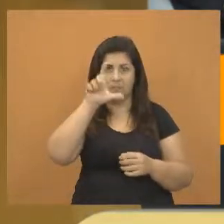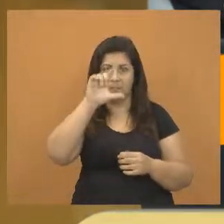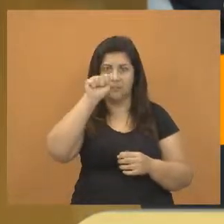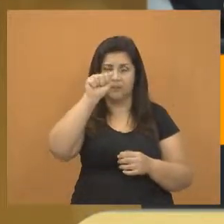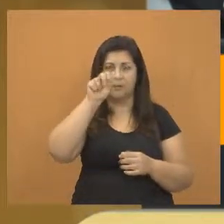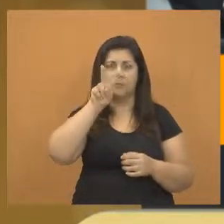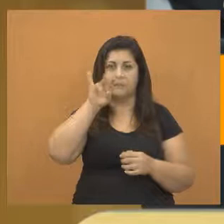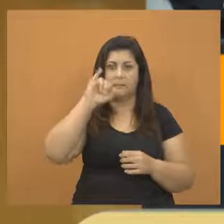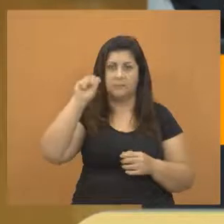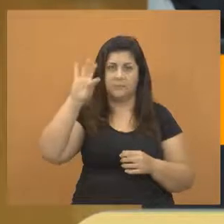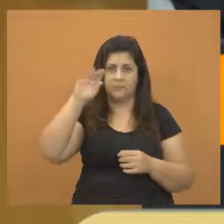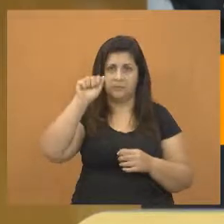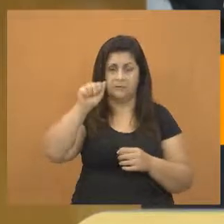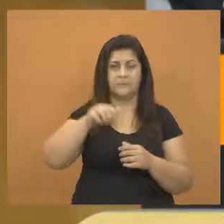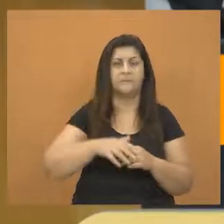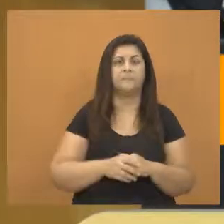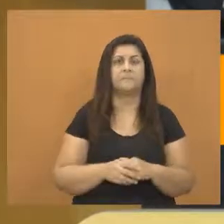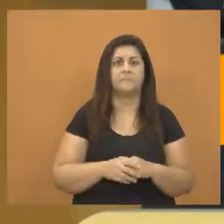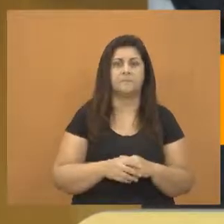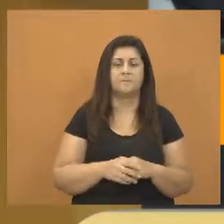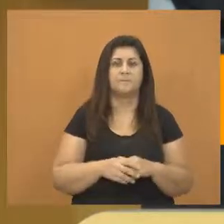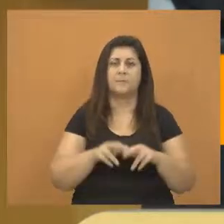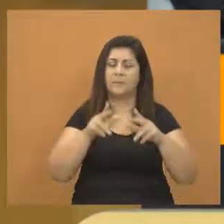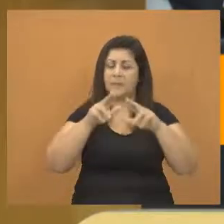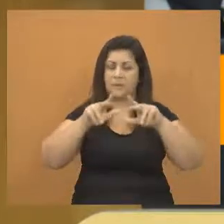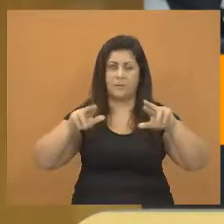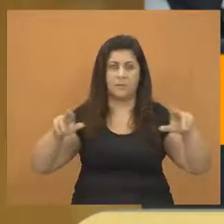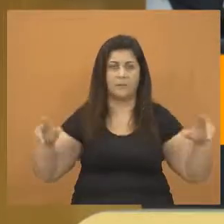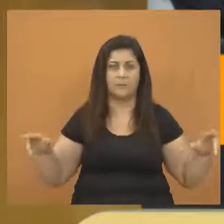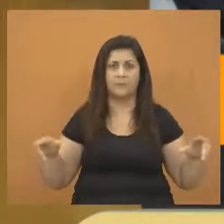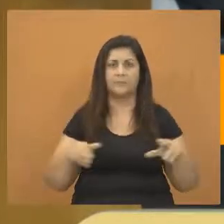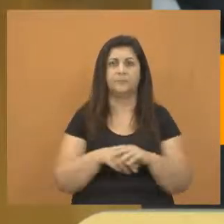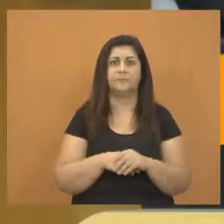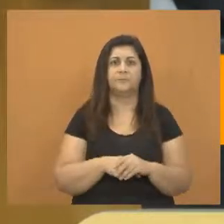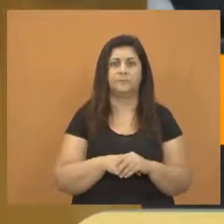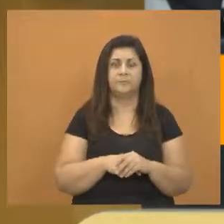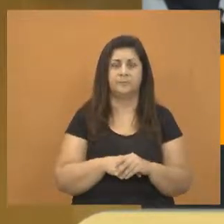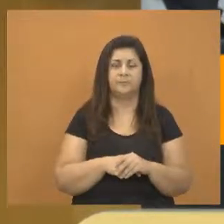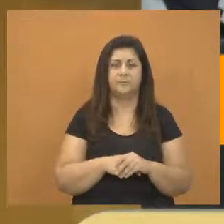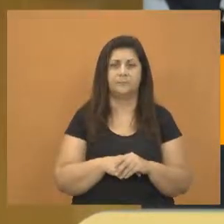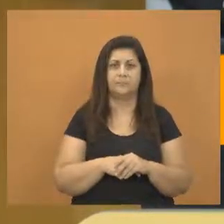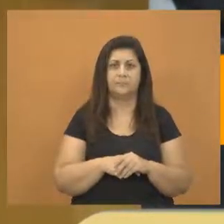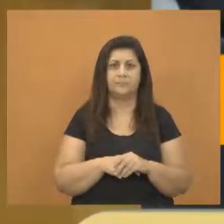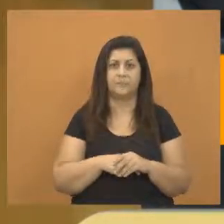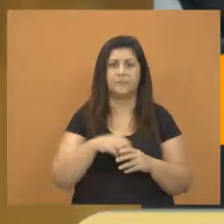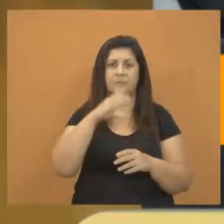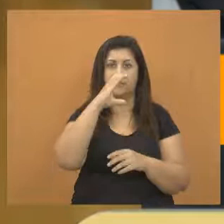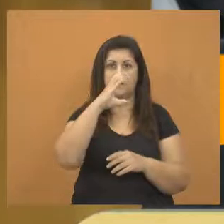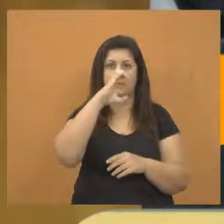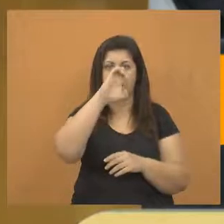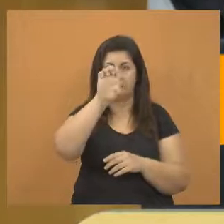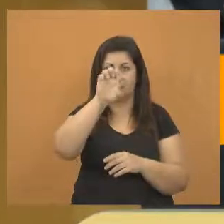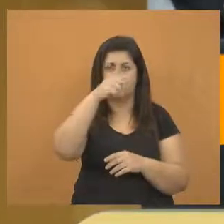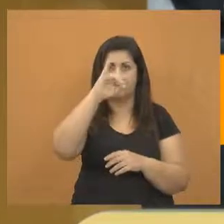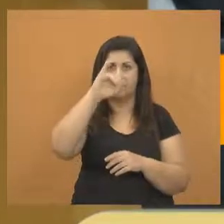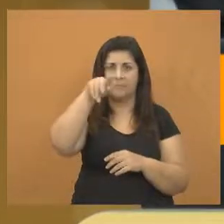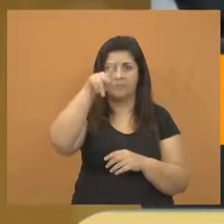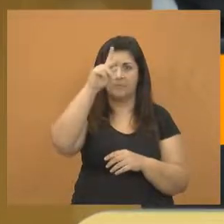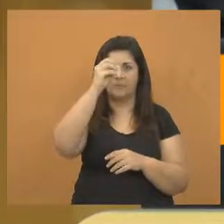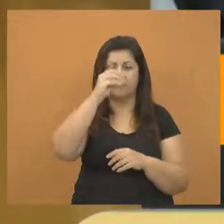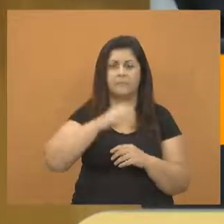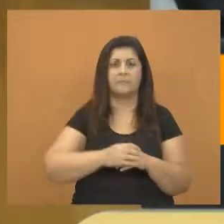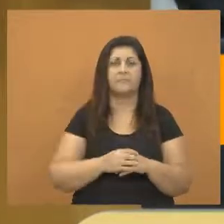de Abril, Jardim Paraíba, Área da Fonte, Bairrinho, Cepinho e Jardim